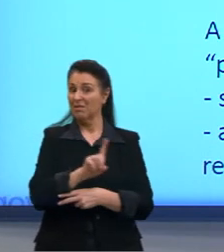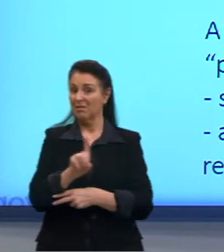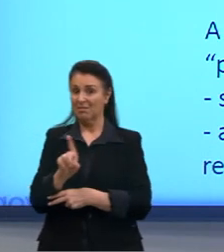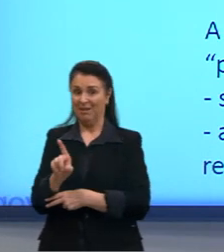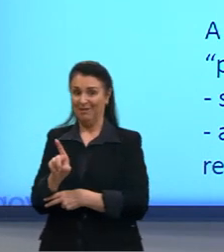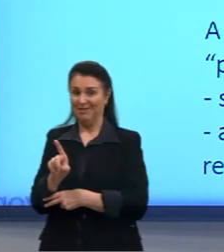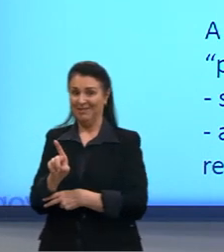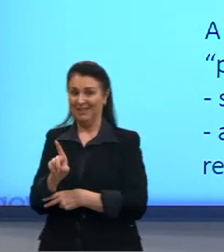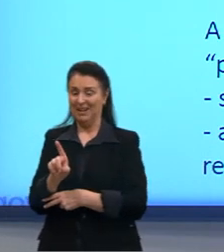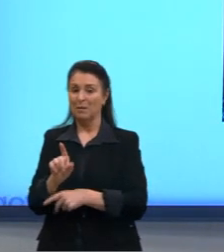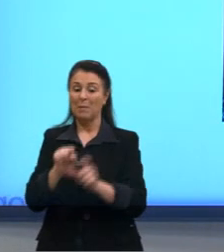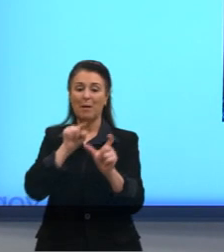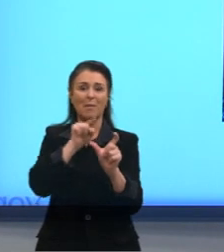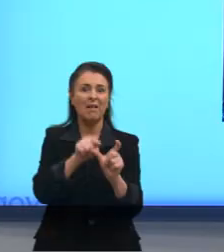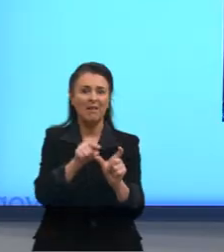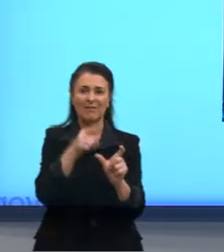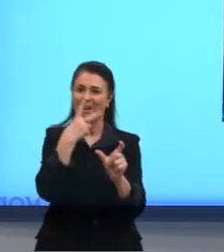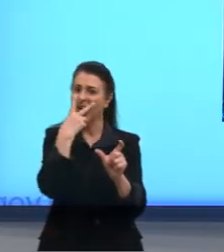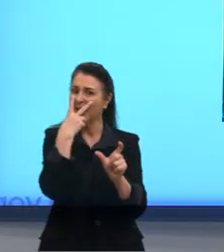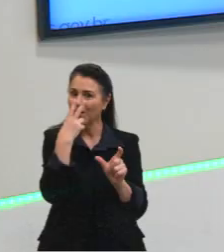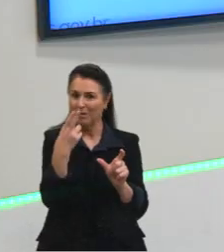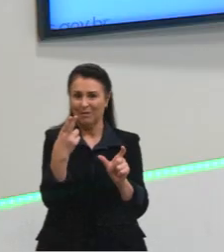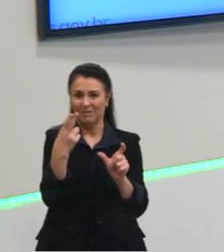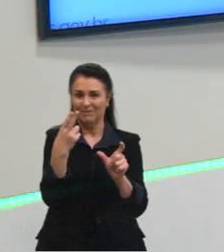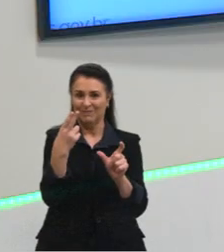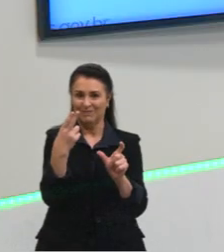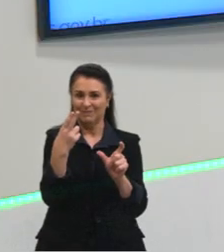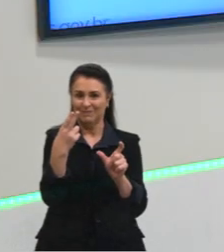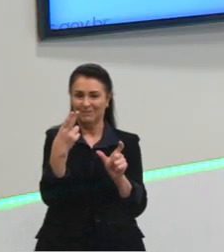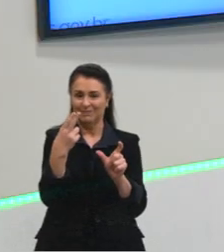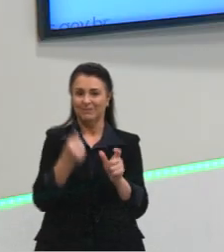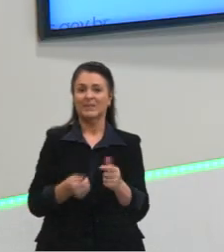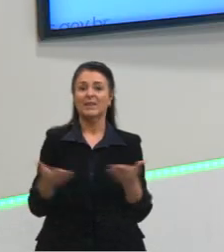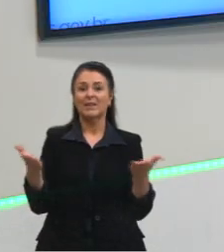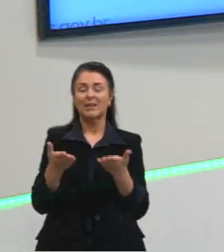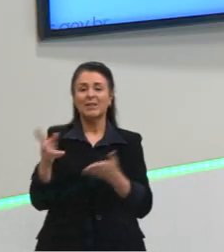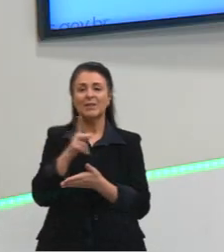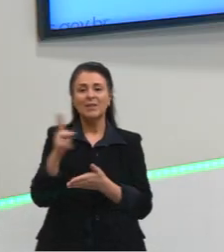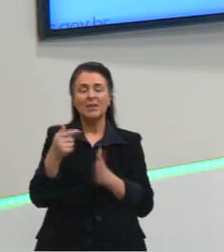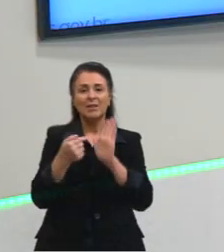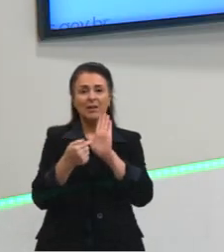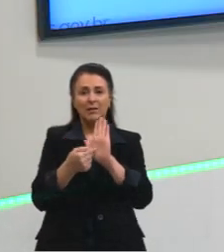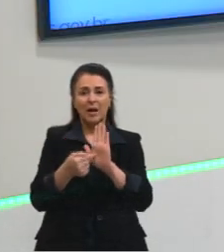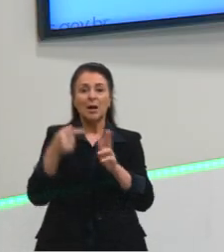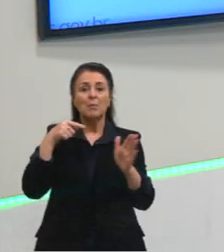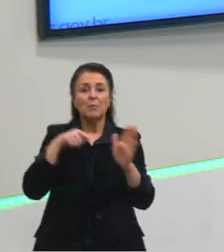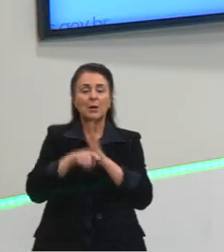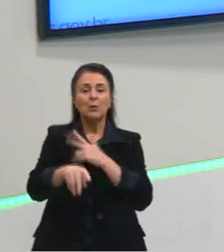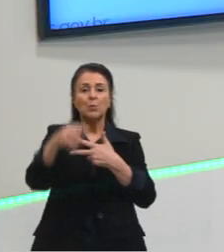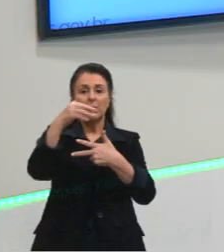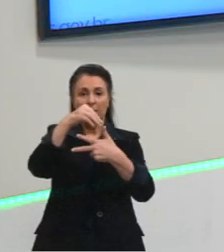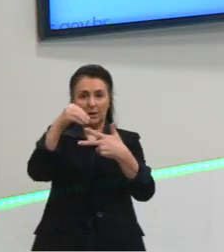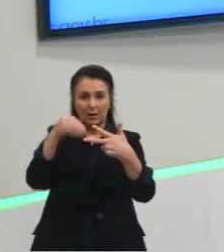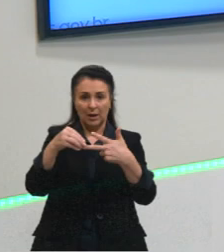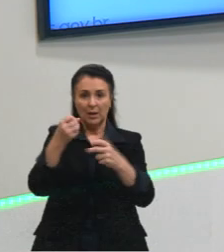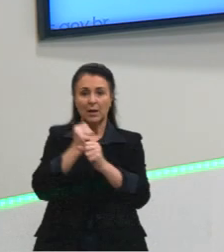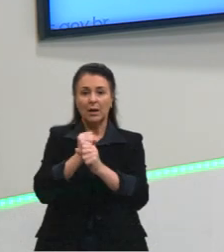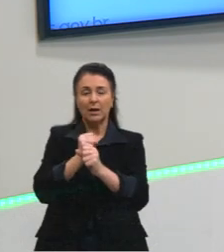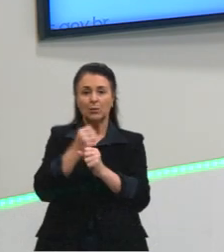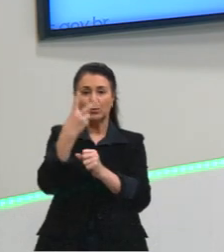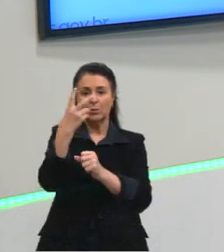vai ter exatamente esses dois usos explorados e daí eu trouxe para vocês uma questão do Enem 2019